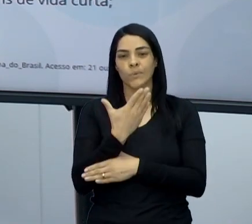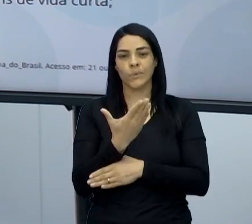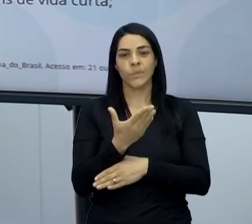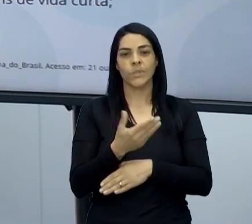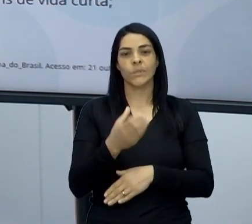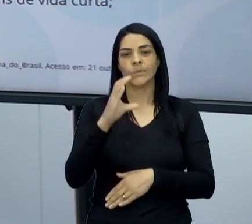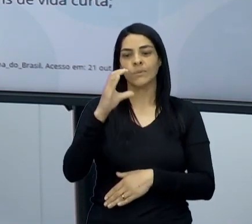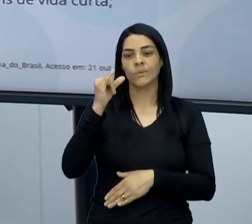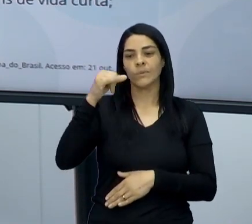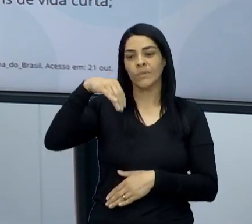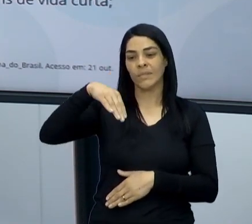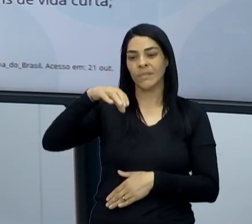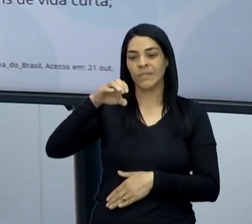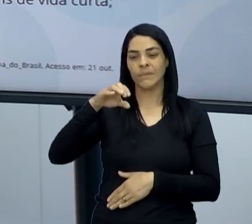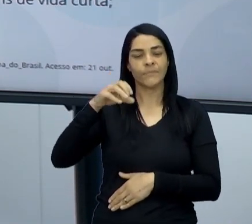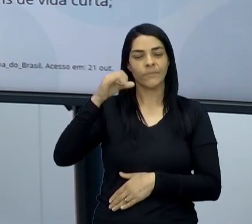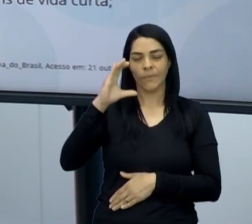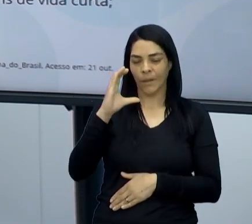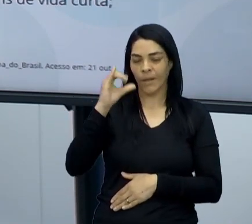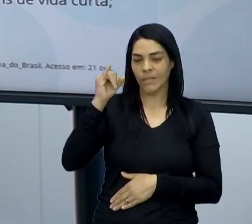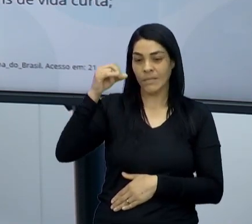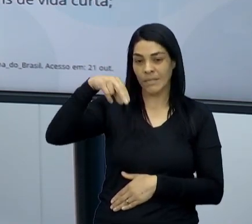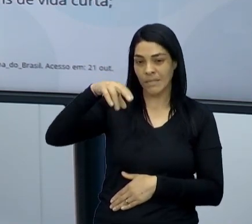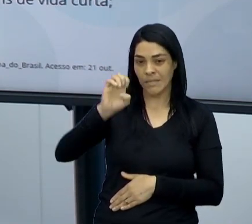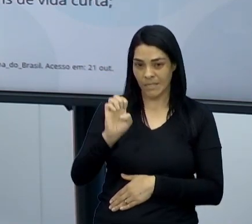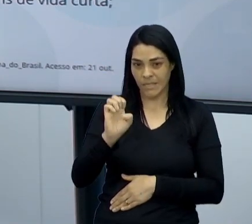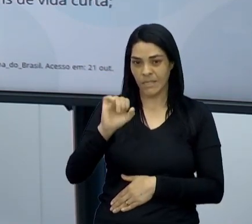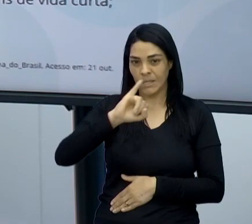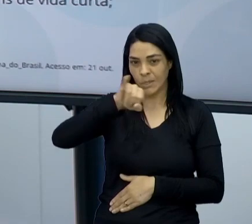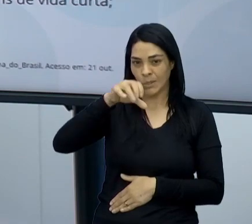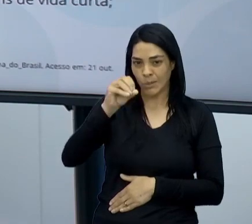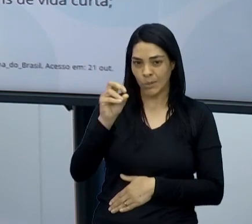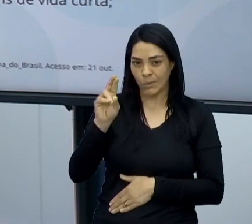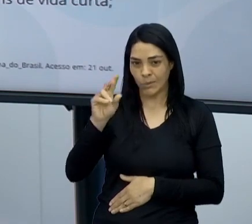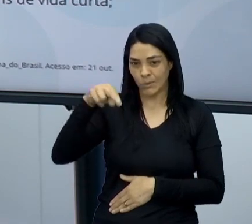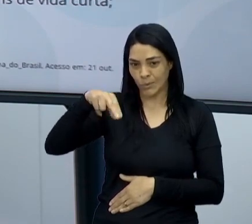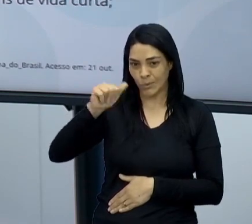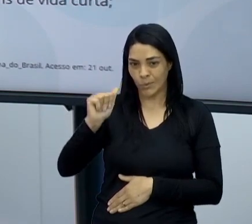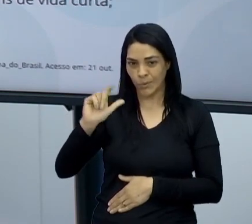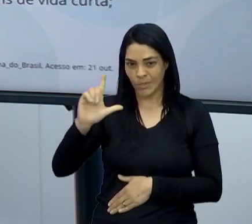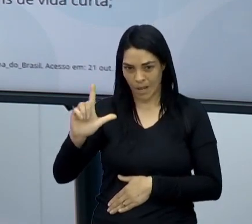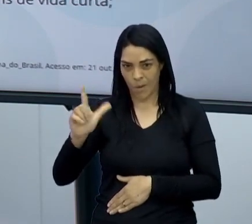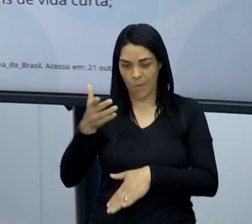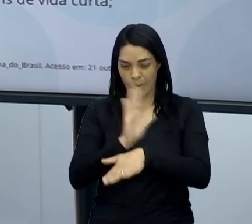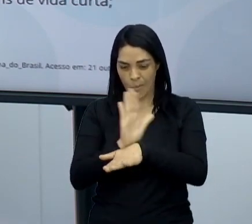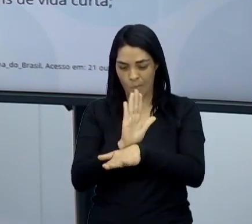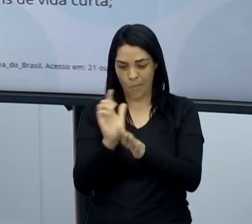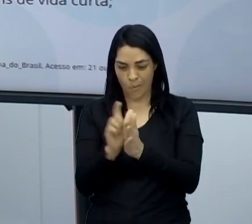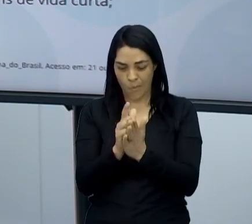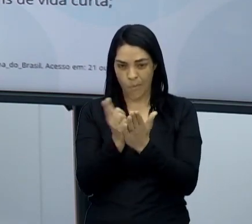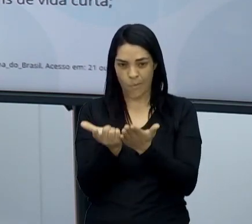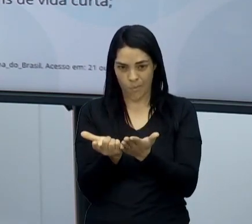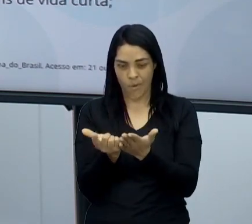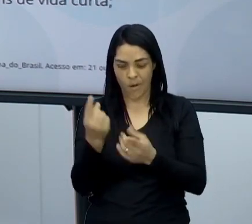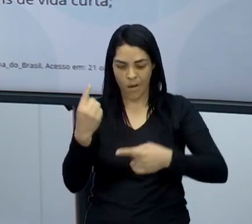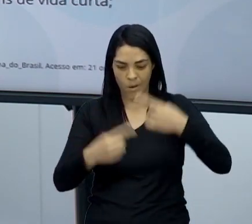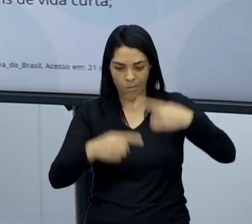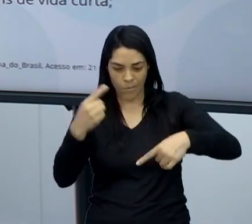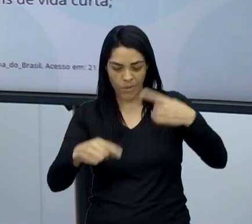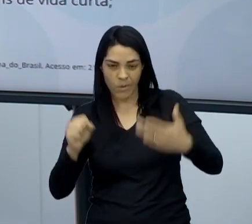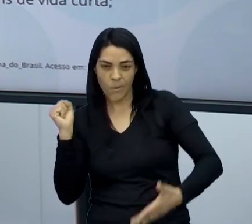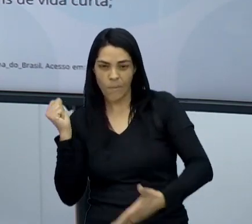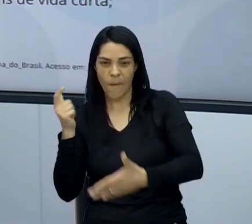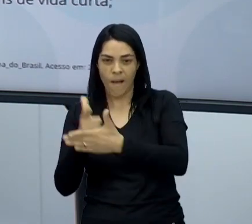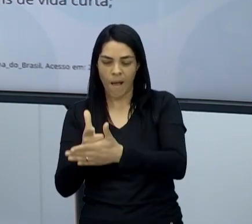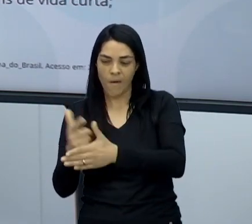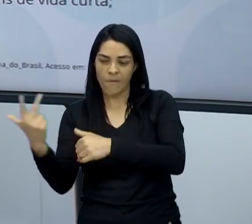gravação de um filme, de uma imagem, mostrando, sei lá, a inauguração de uma praça, aí o político pagava para o cara filmar,